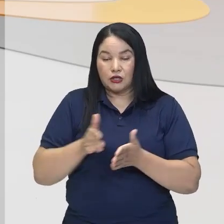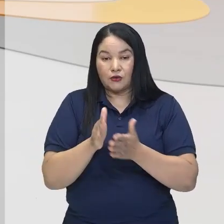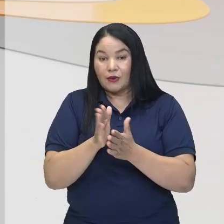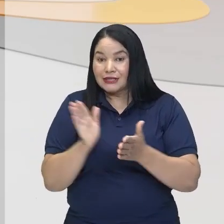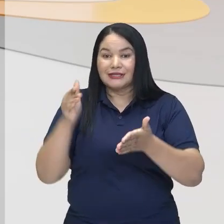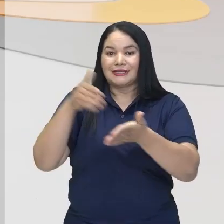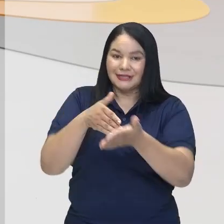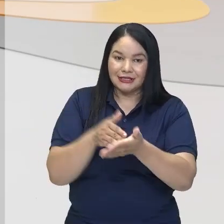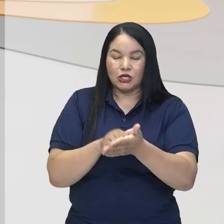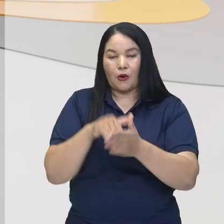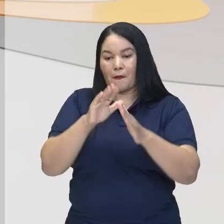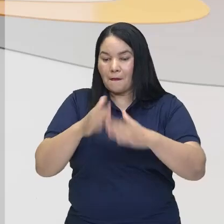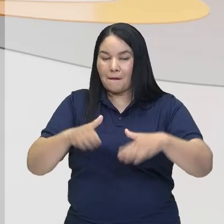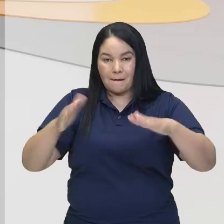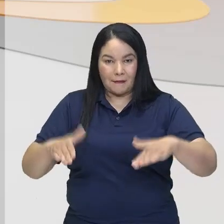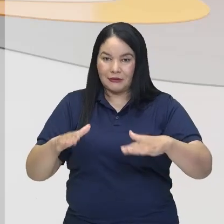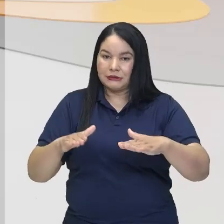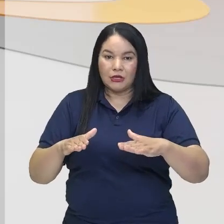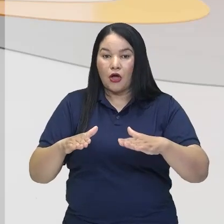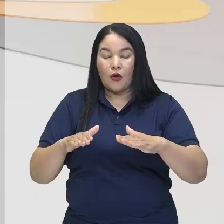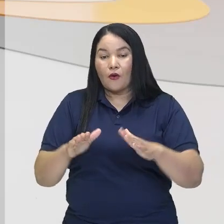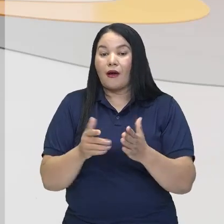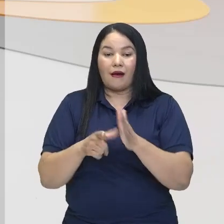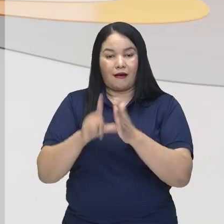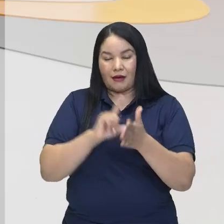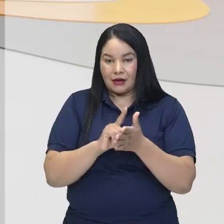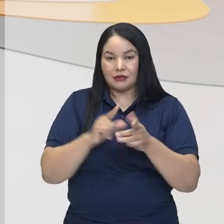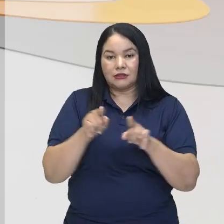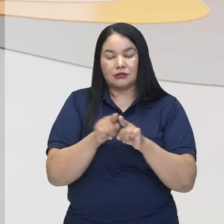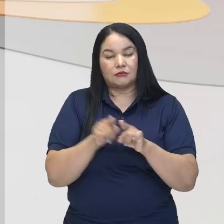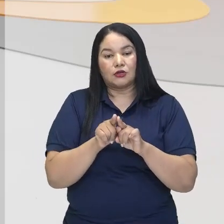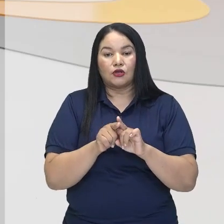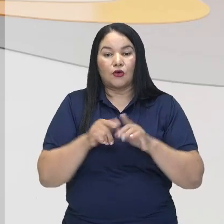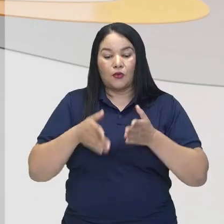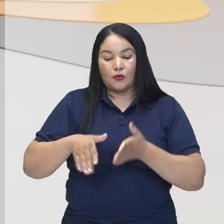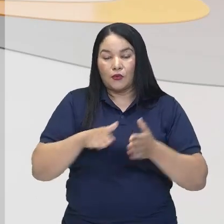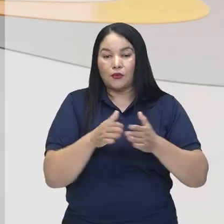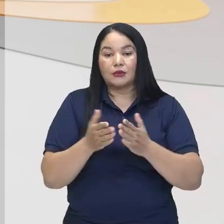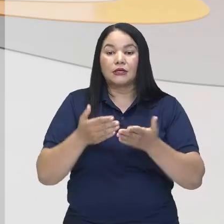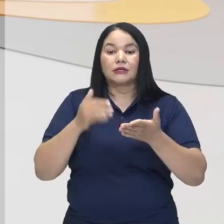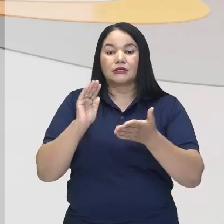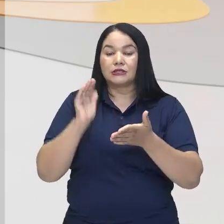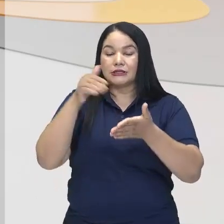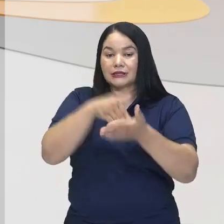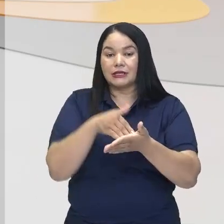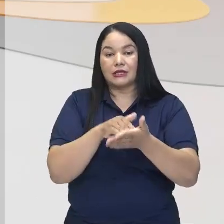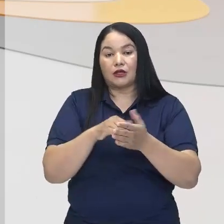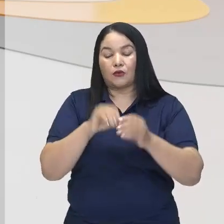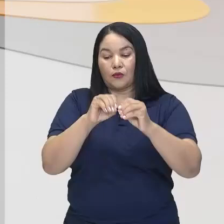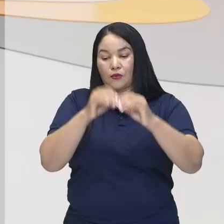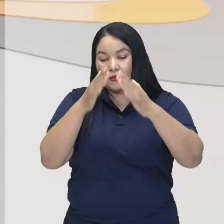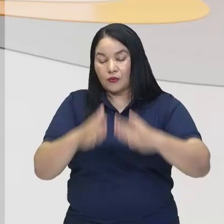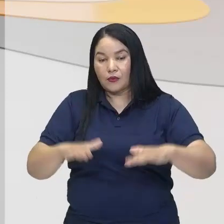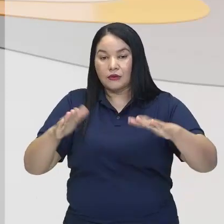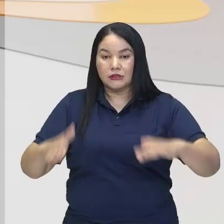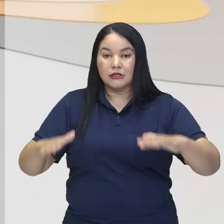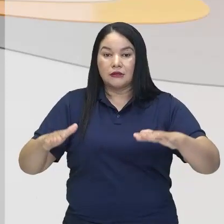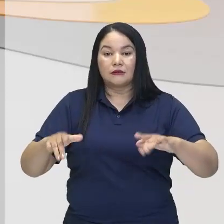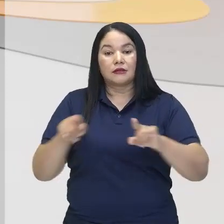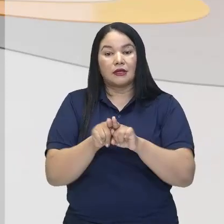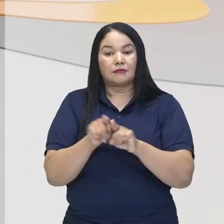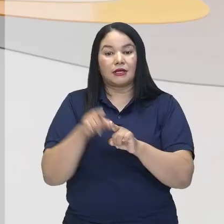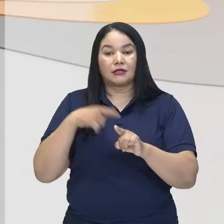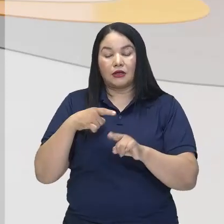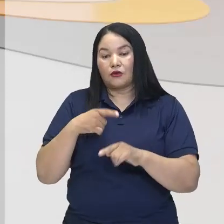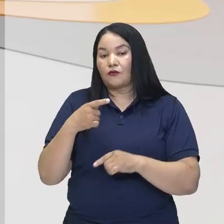a exorreica, quando ele vai desaguar ali as suas águas no oceano, né, no mar. Aí nós temos as